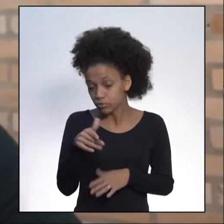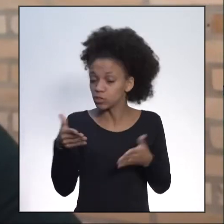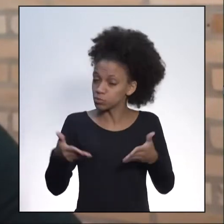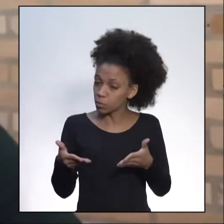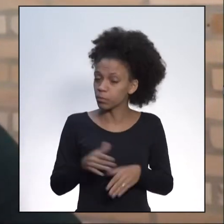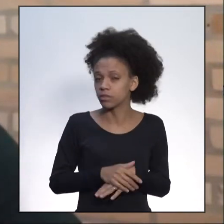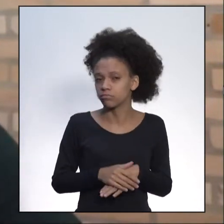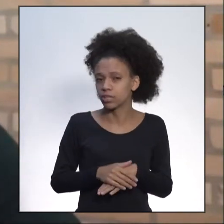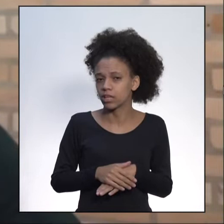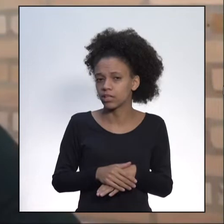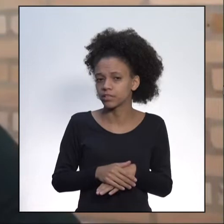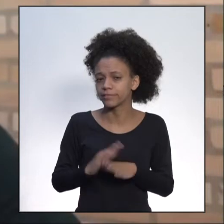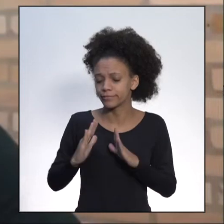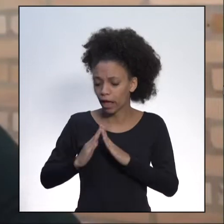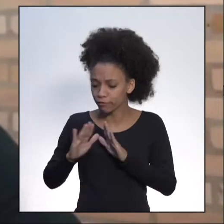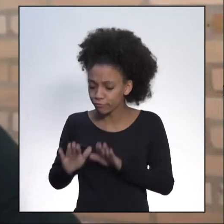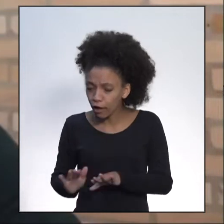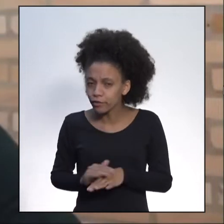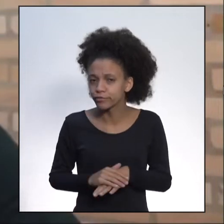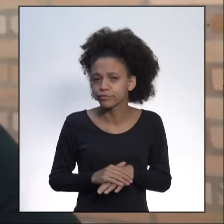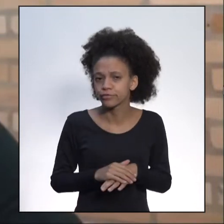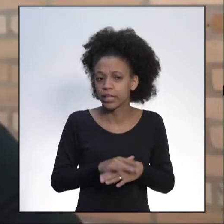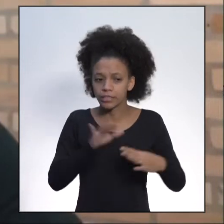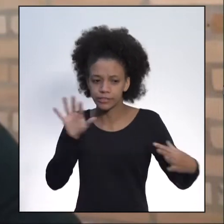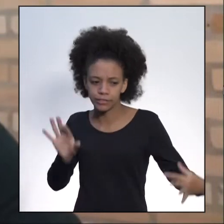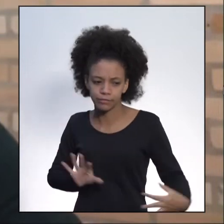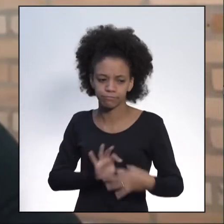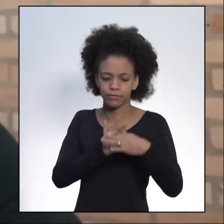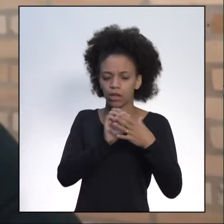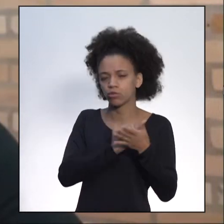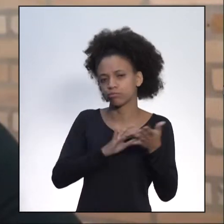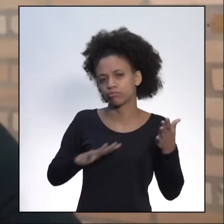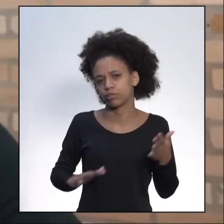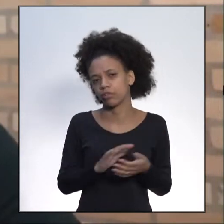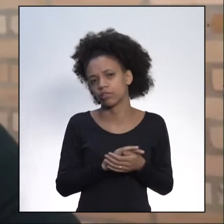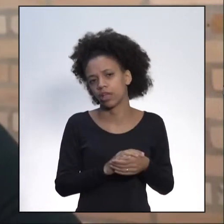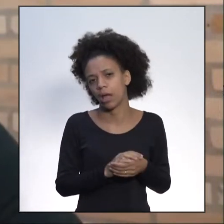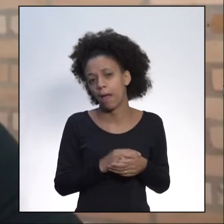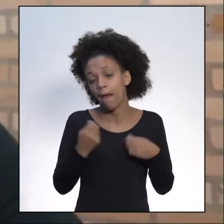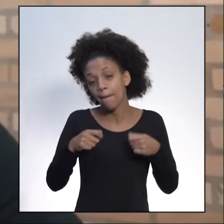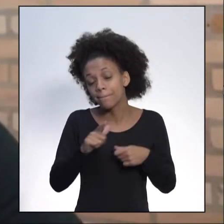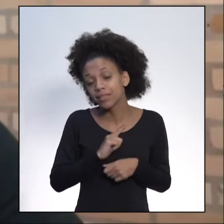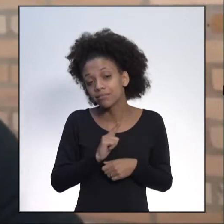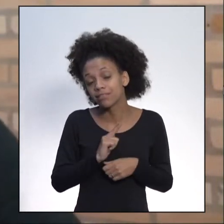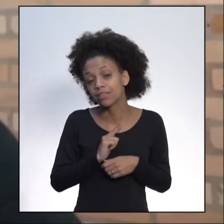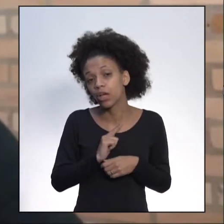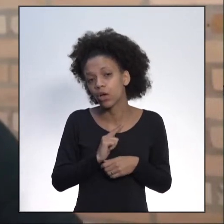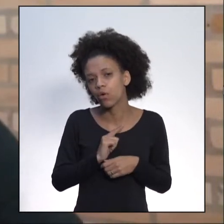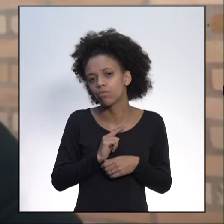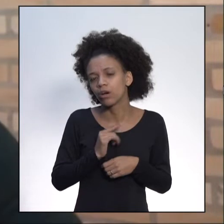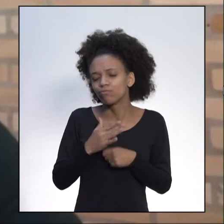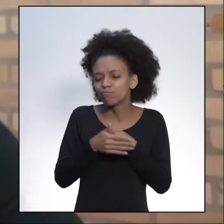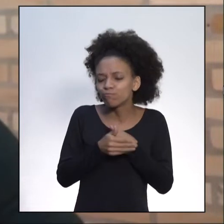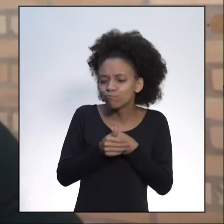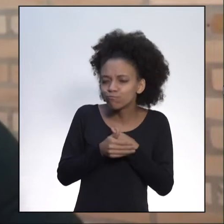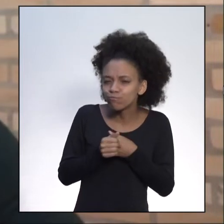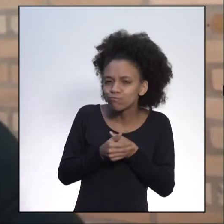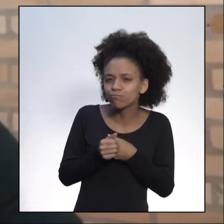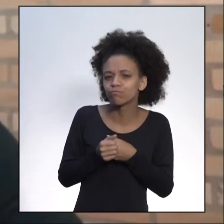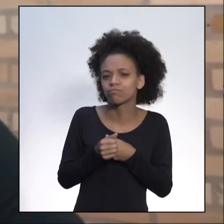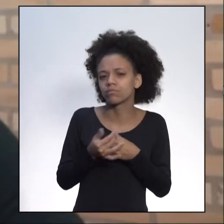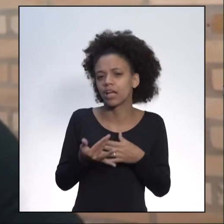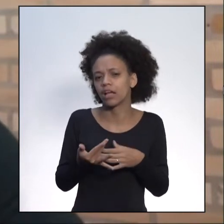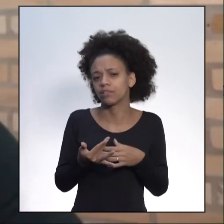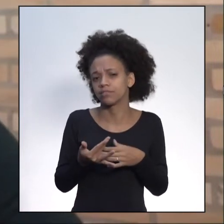nós estamos passando agora, porque mais do que ele estar conectado aos conteúdos, ele tem um vínculo também afetivo com essa questão